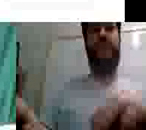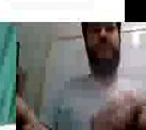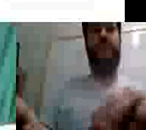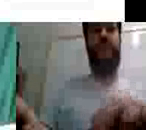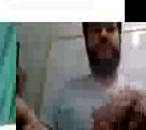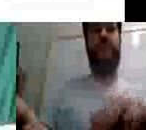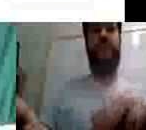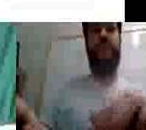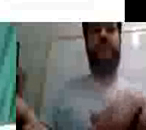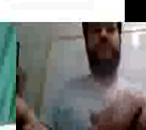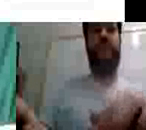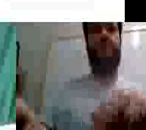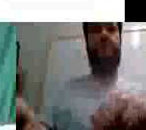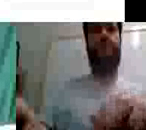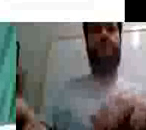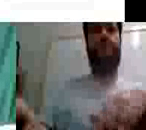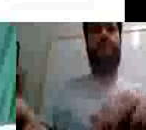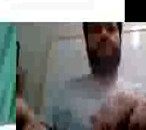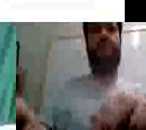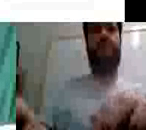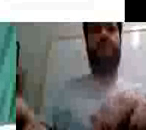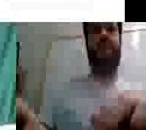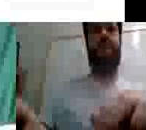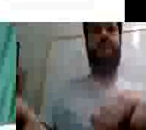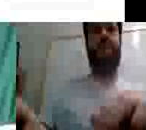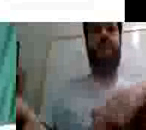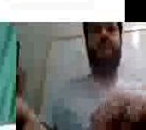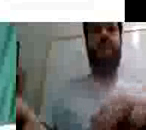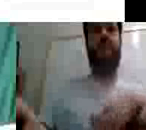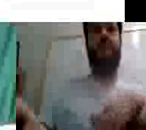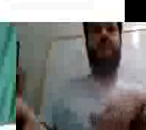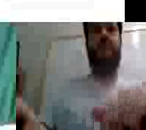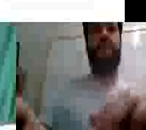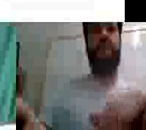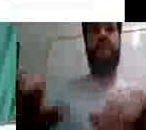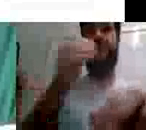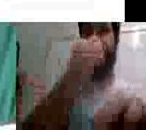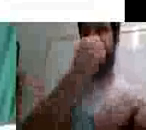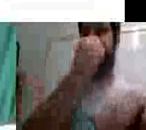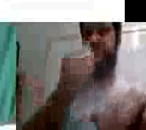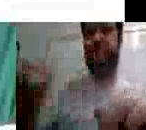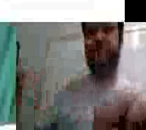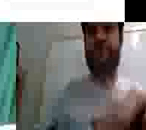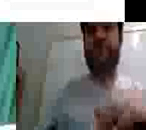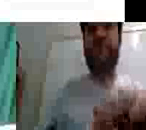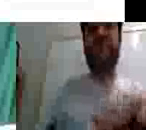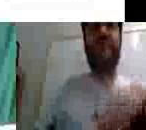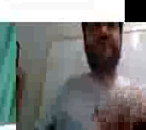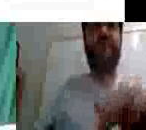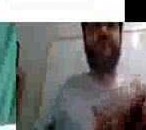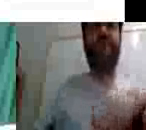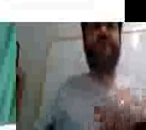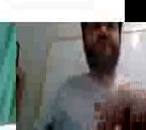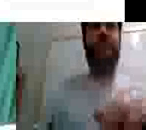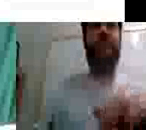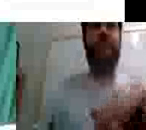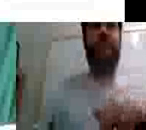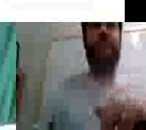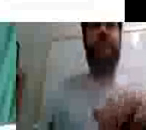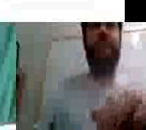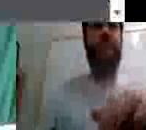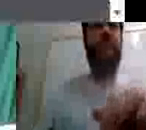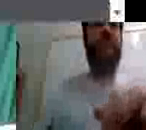principais riscos para dispositivos móveis. 2014 e 2016, ó, uso impróprio da plataforma, armazenamento de dados